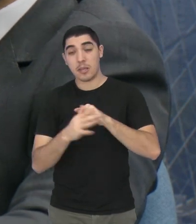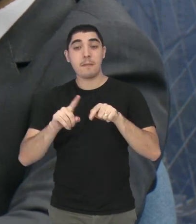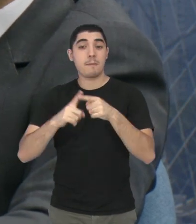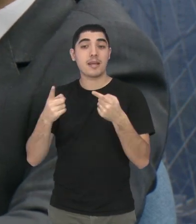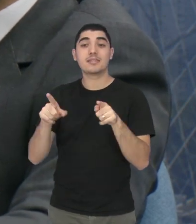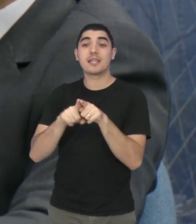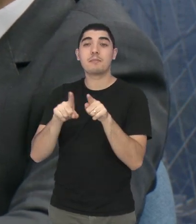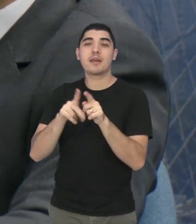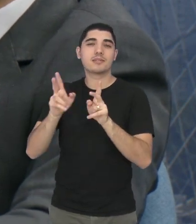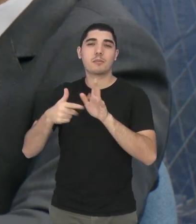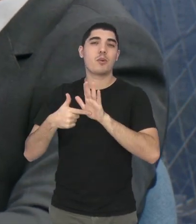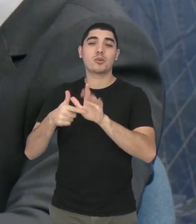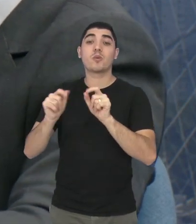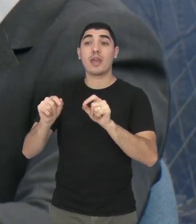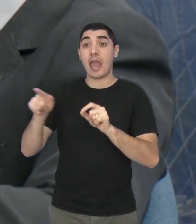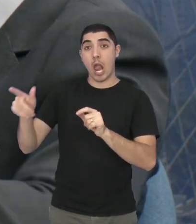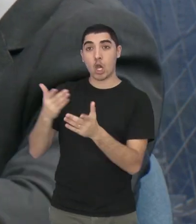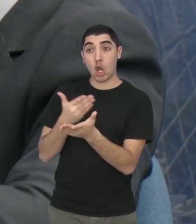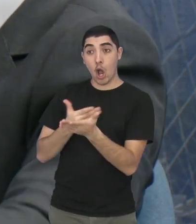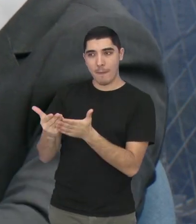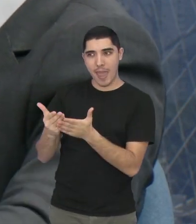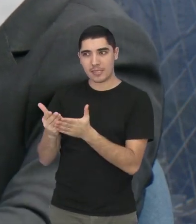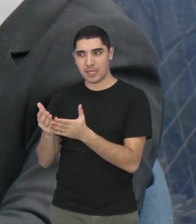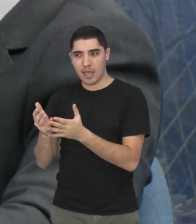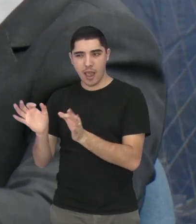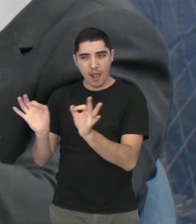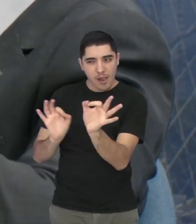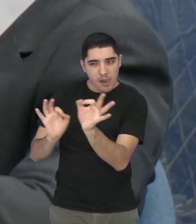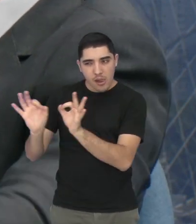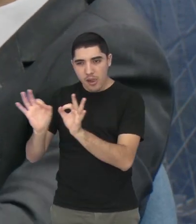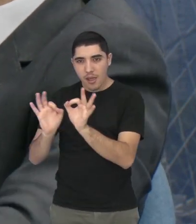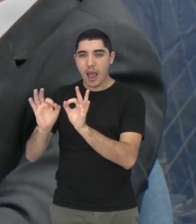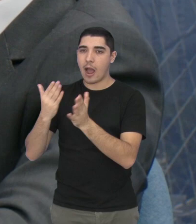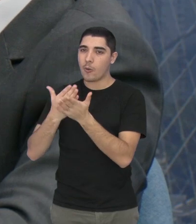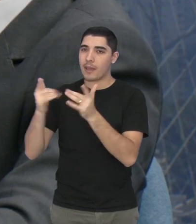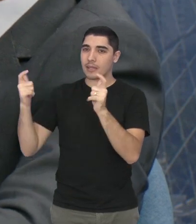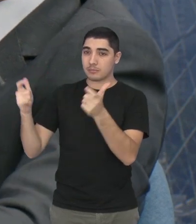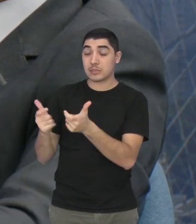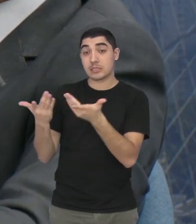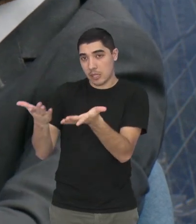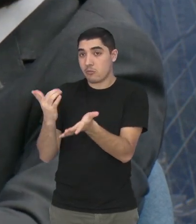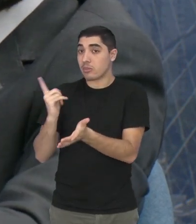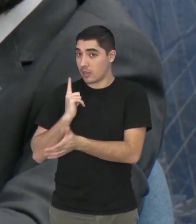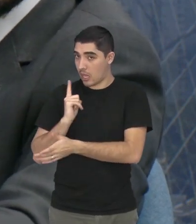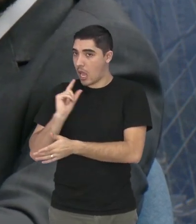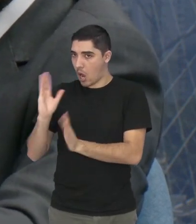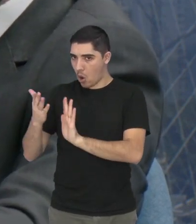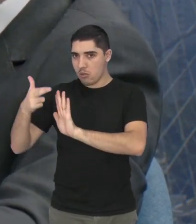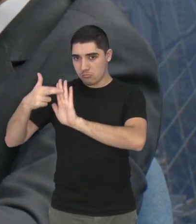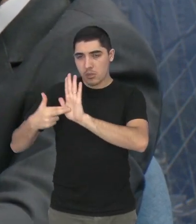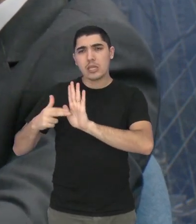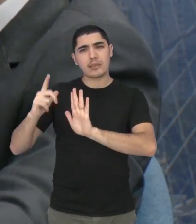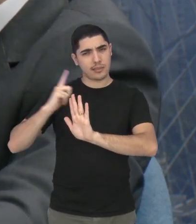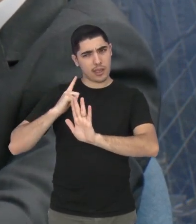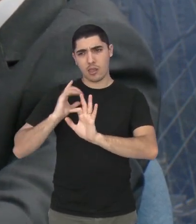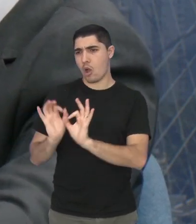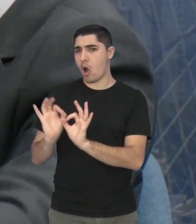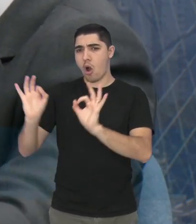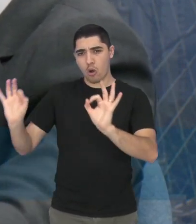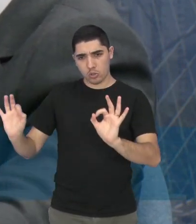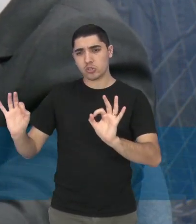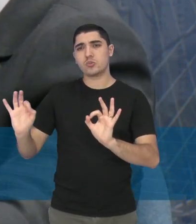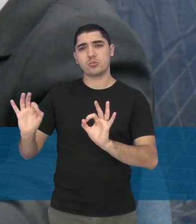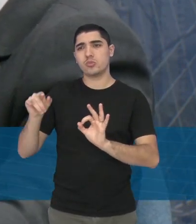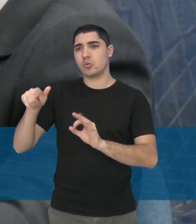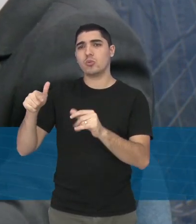teoria do caminhão de melancia, né? Vai chacoalhando e vai se acertando. Agora está tendo uma adequação. Existem ótimas formas de